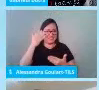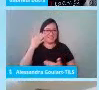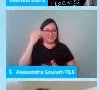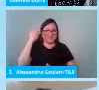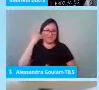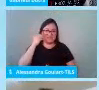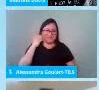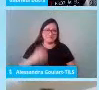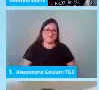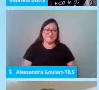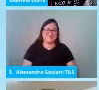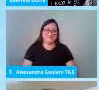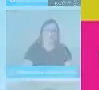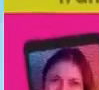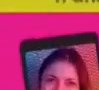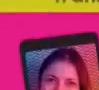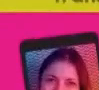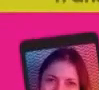Tchau, gente.